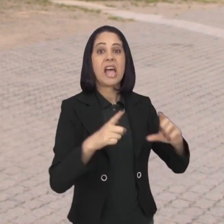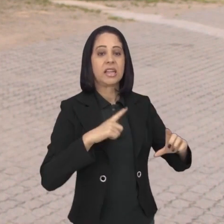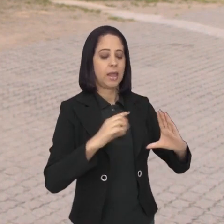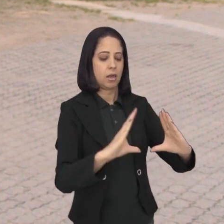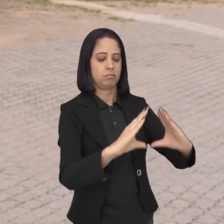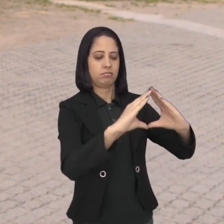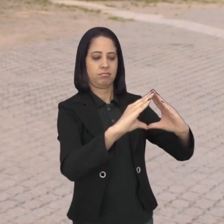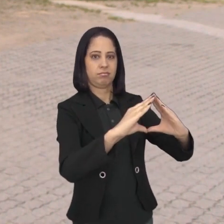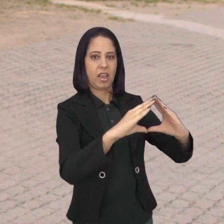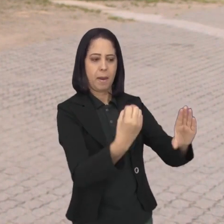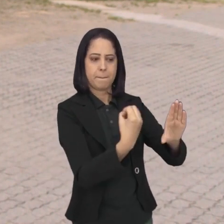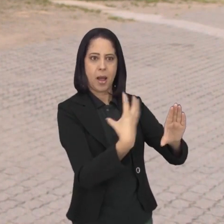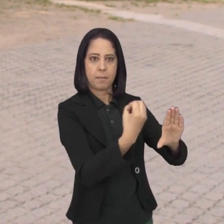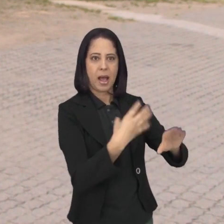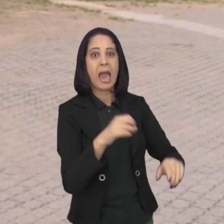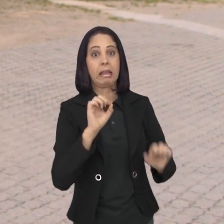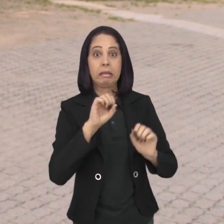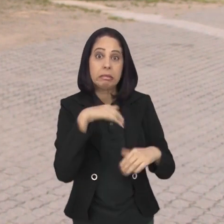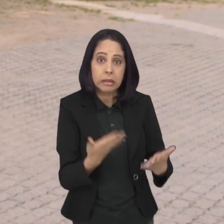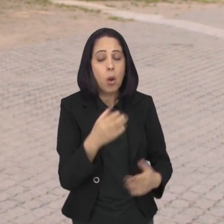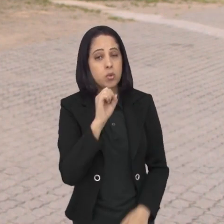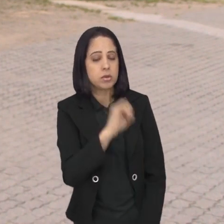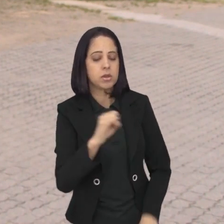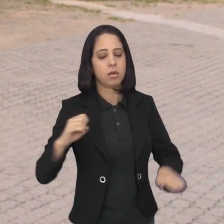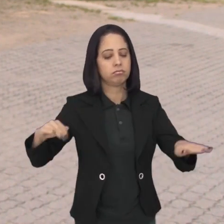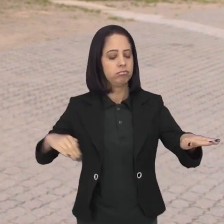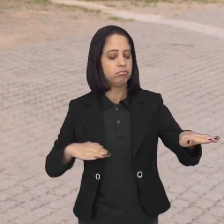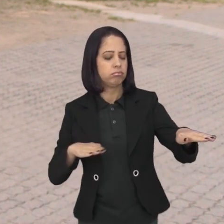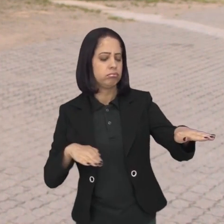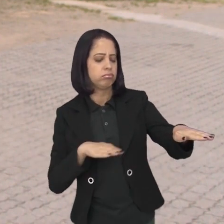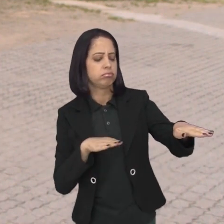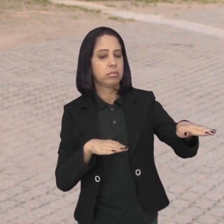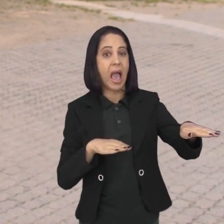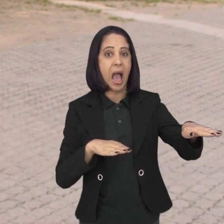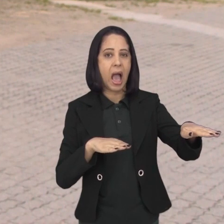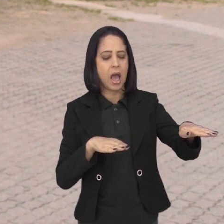de sinalização e uma seta sinalizadora. Então, a qualquer momento